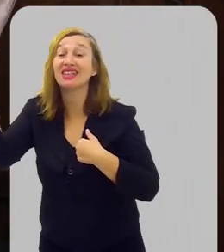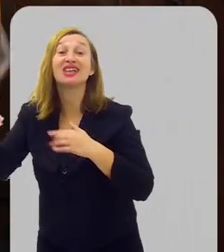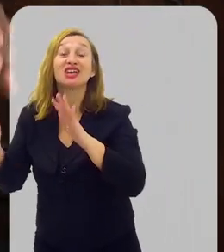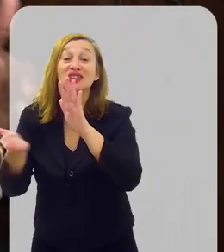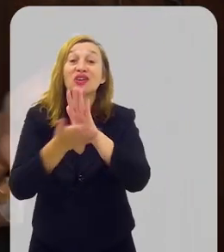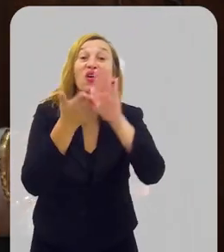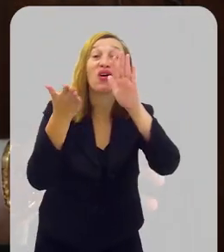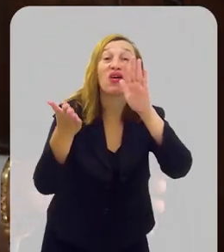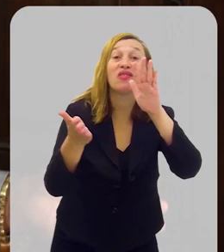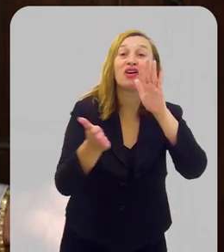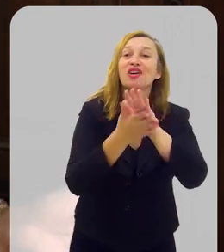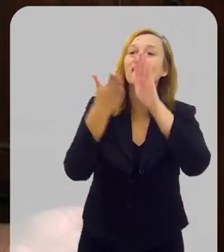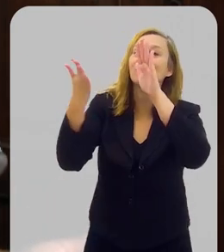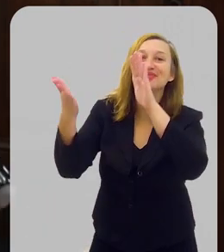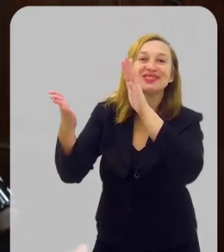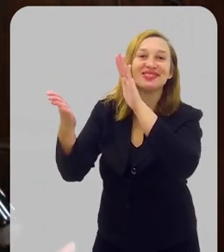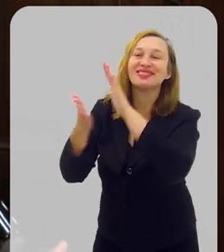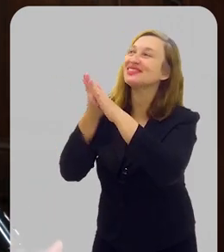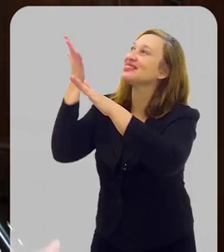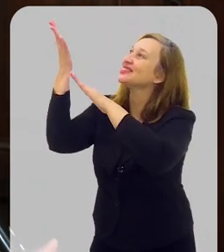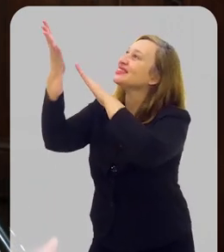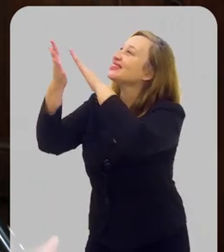louvo te